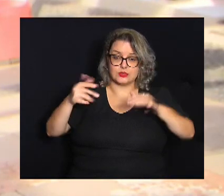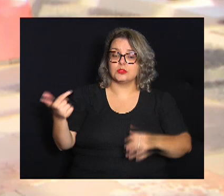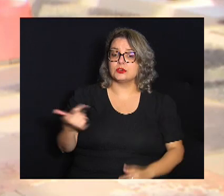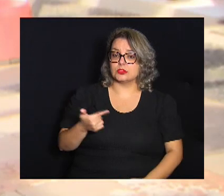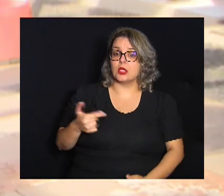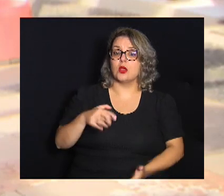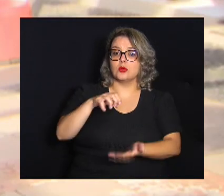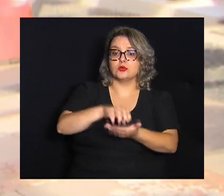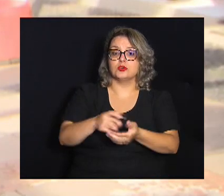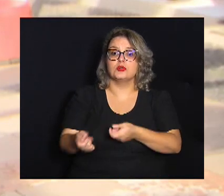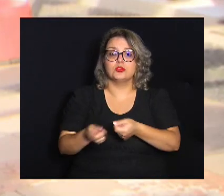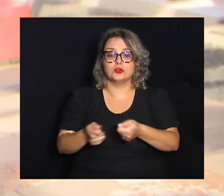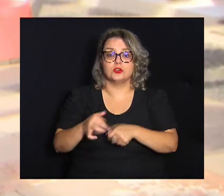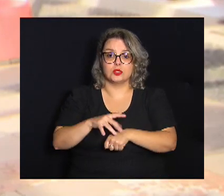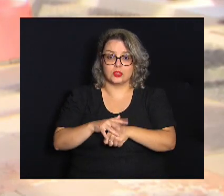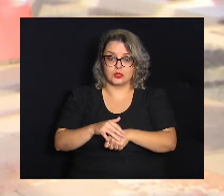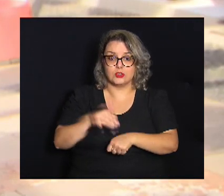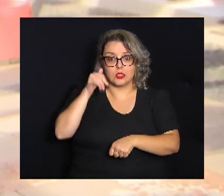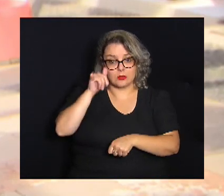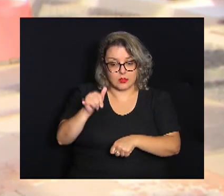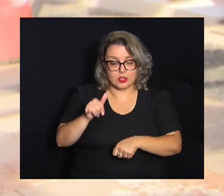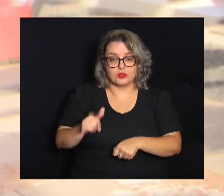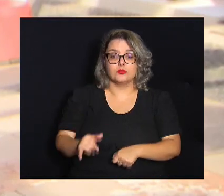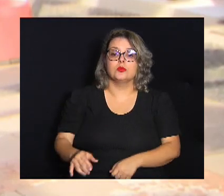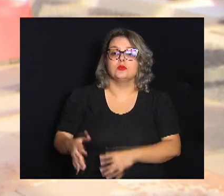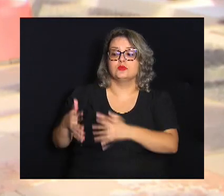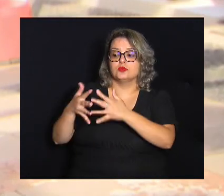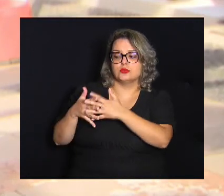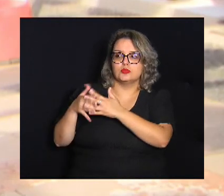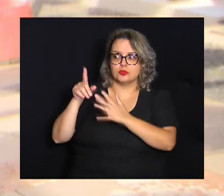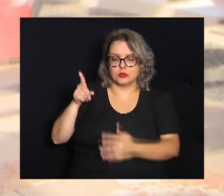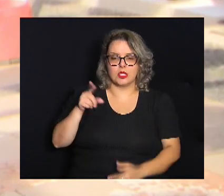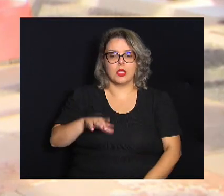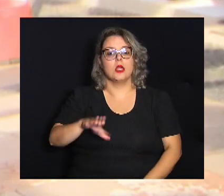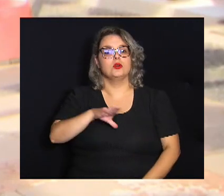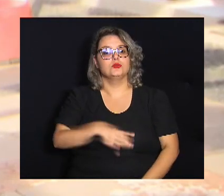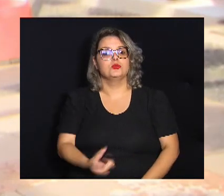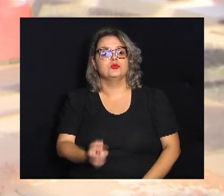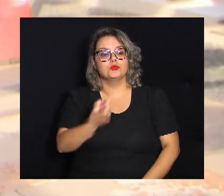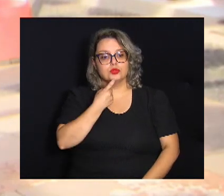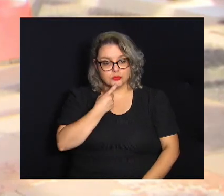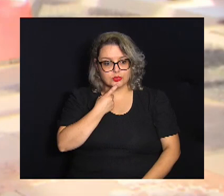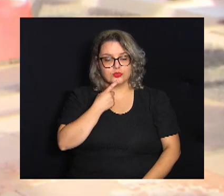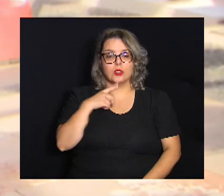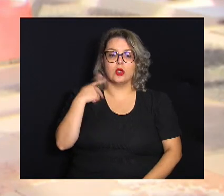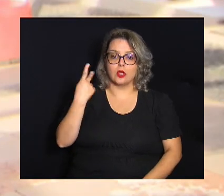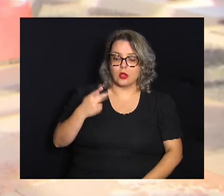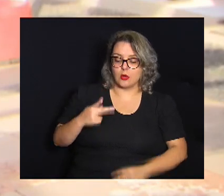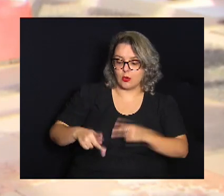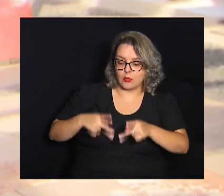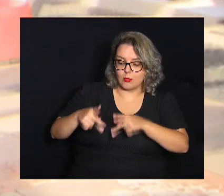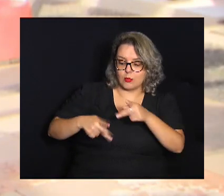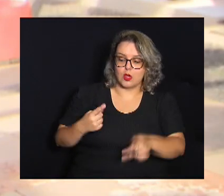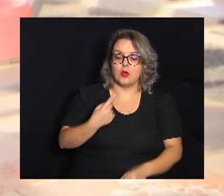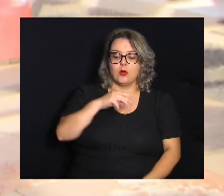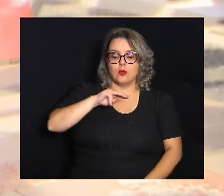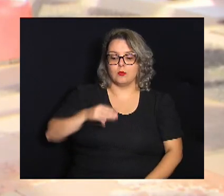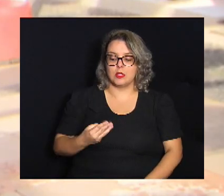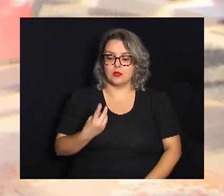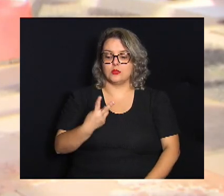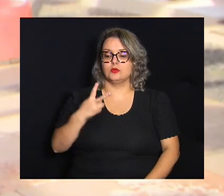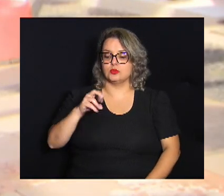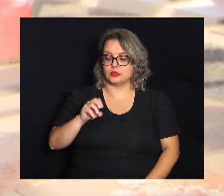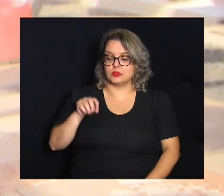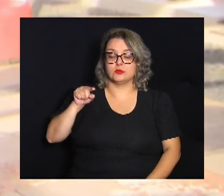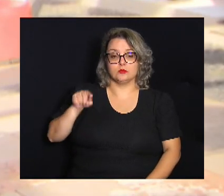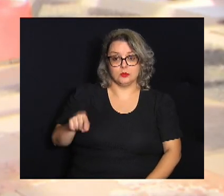Centro de Controle de Doenças e Prevenção dos Estados Unidos. E em Campinas, com uma população de aproximadamente 1.200.000 habitantes,